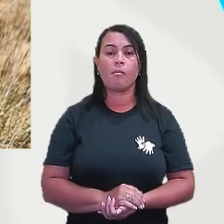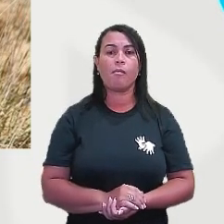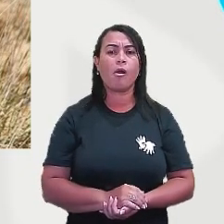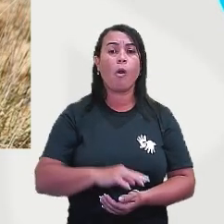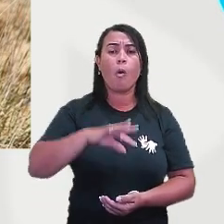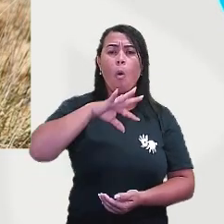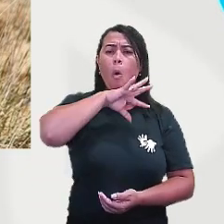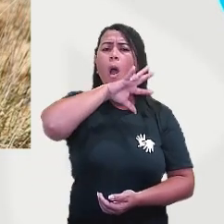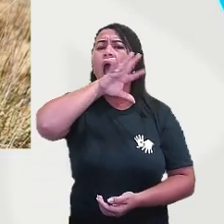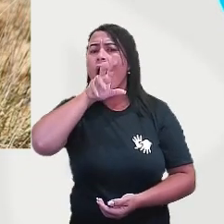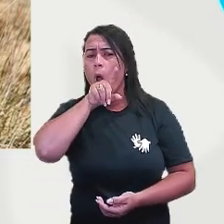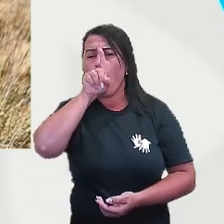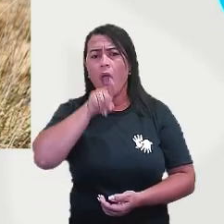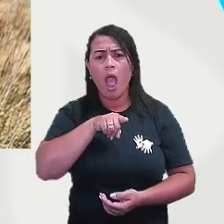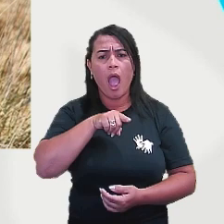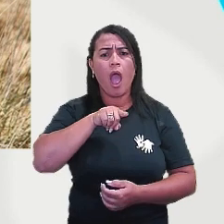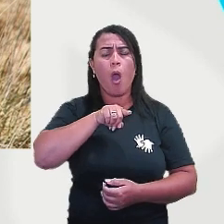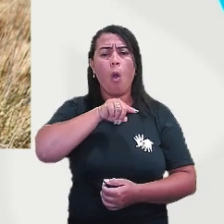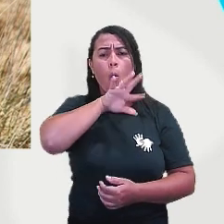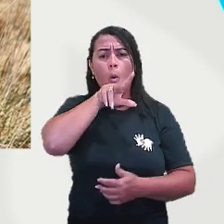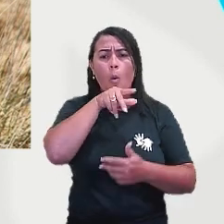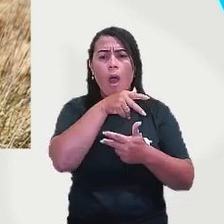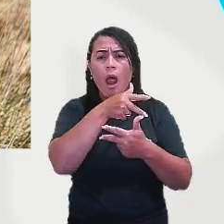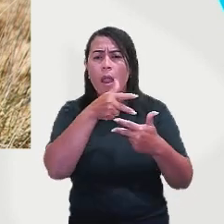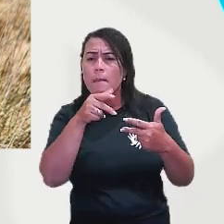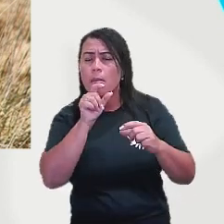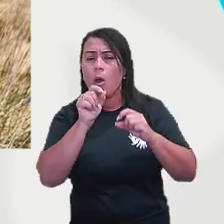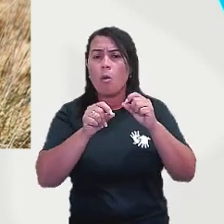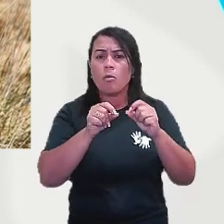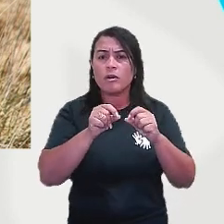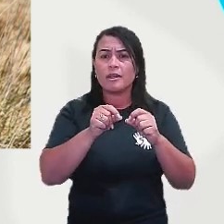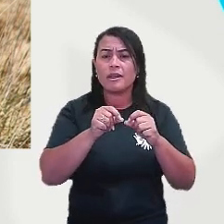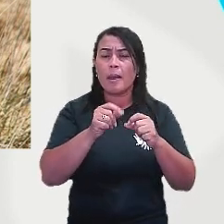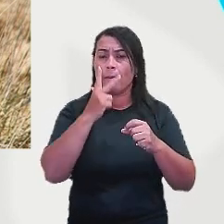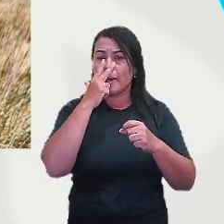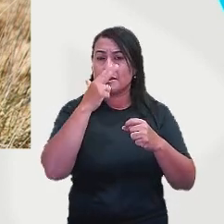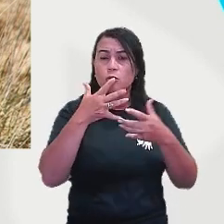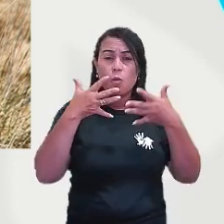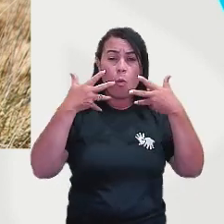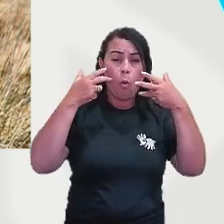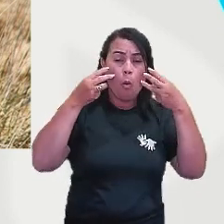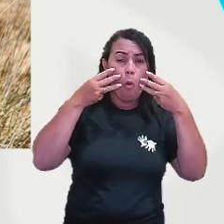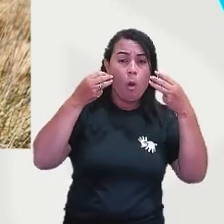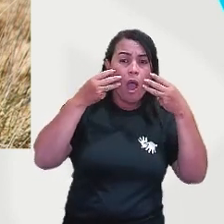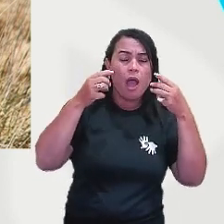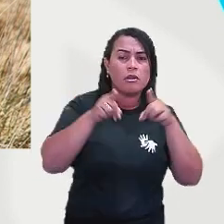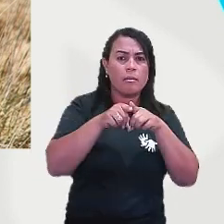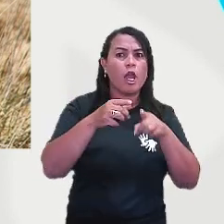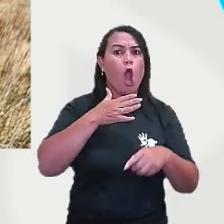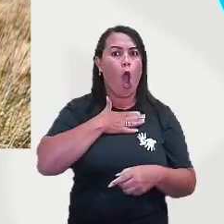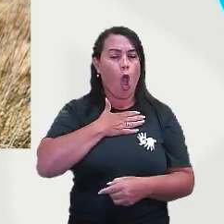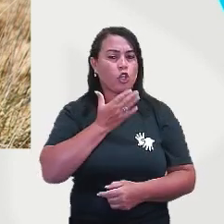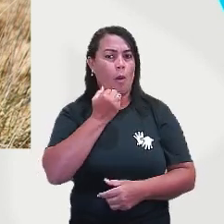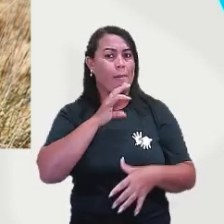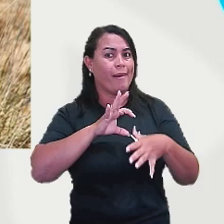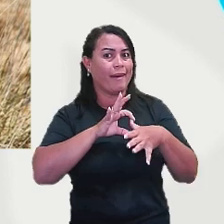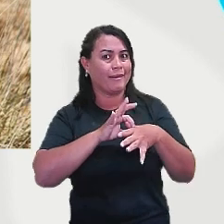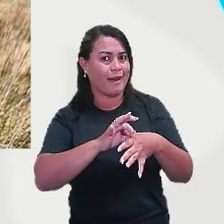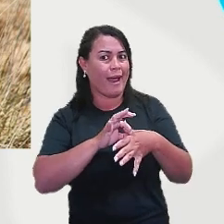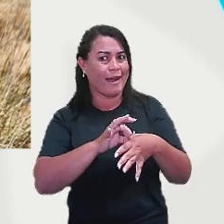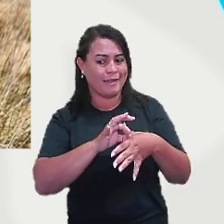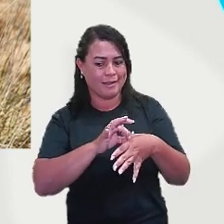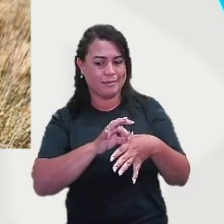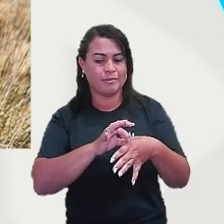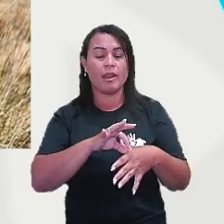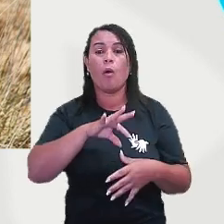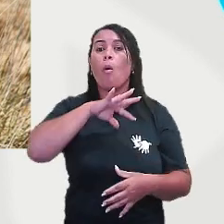O leão é um animal mamífero, felino, vertebrado e carnívoro. Isso quer dizer